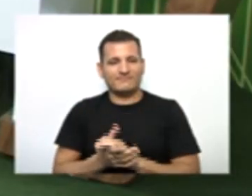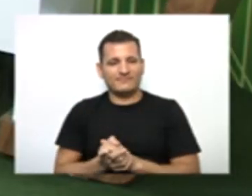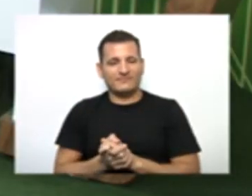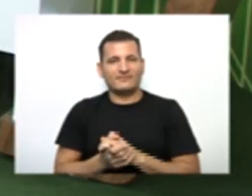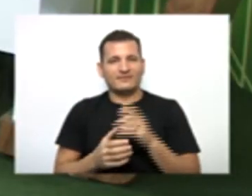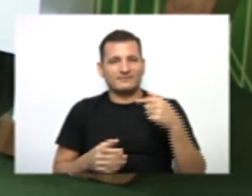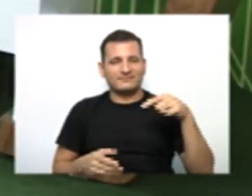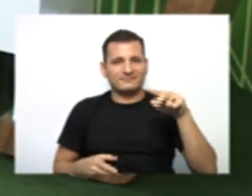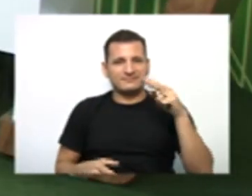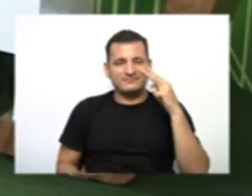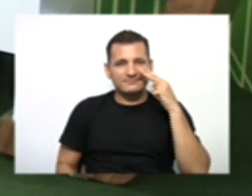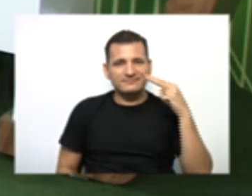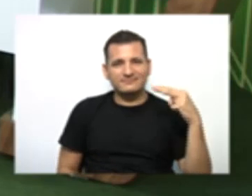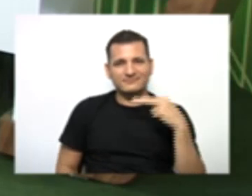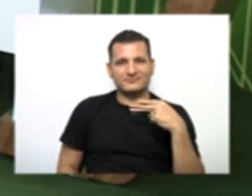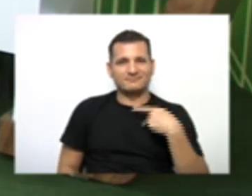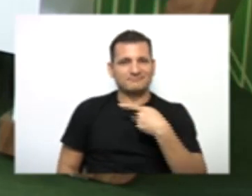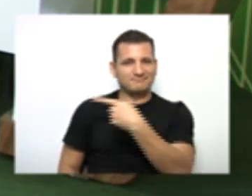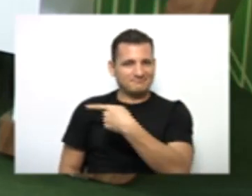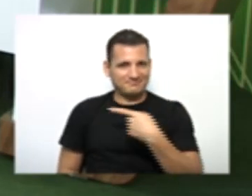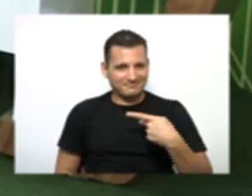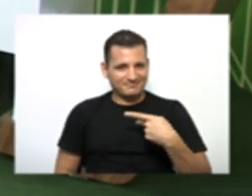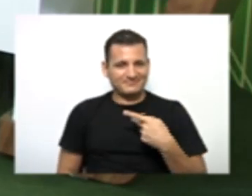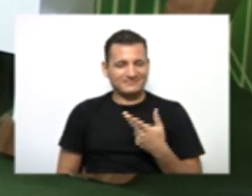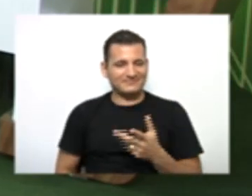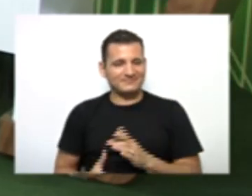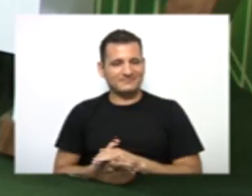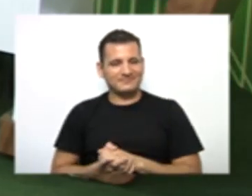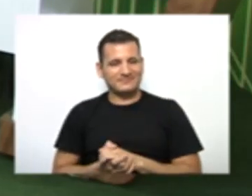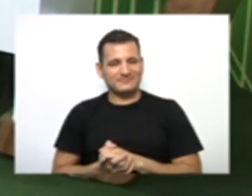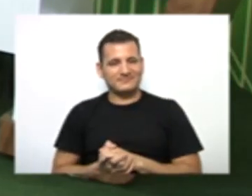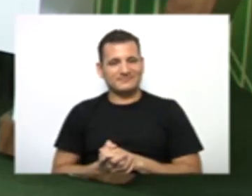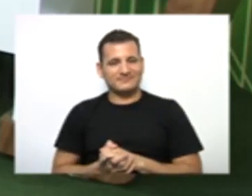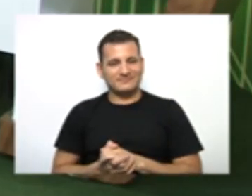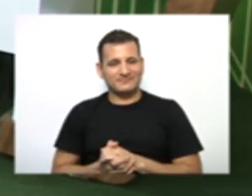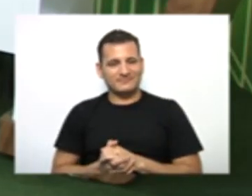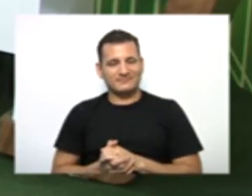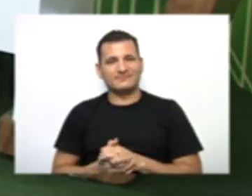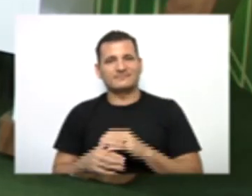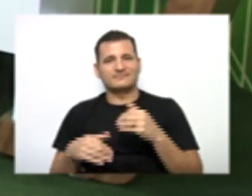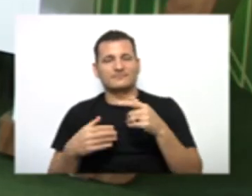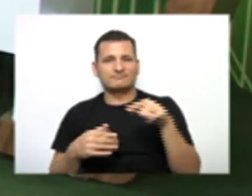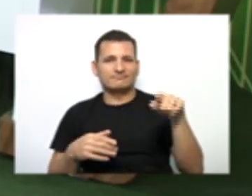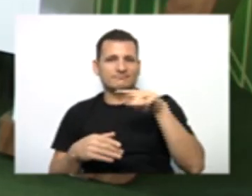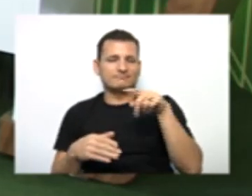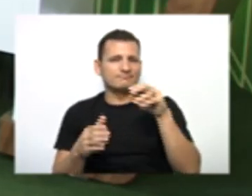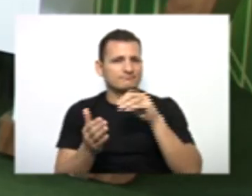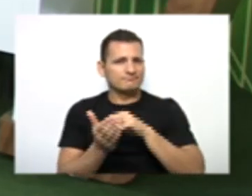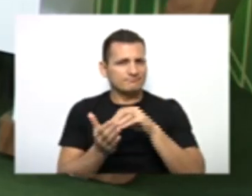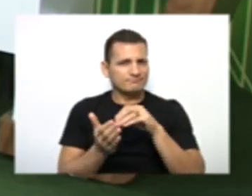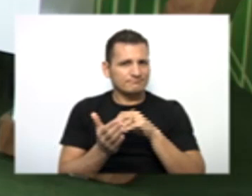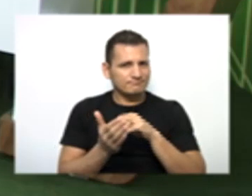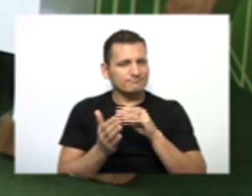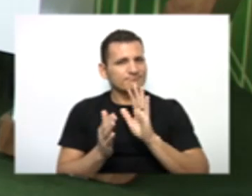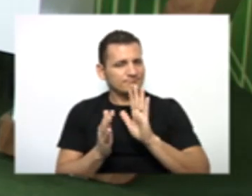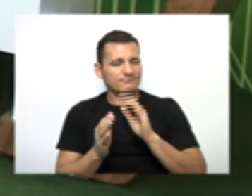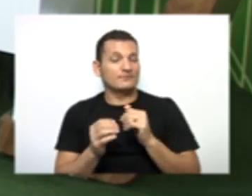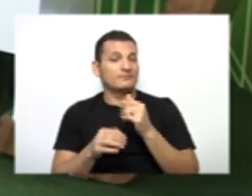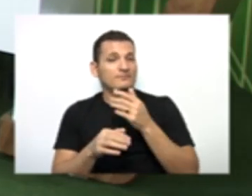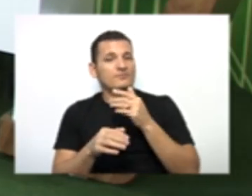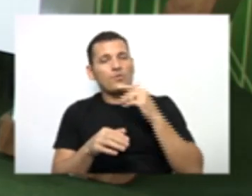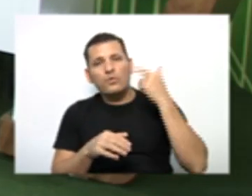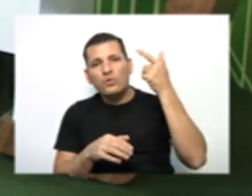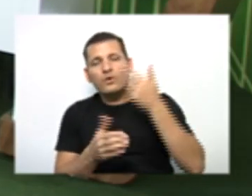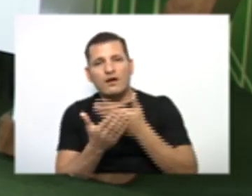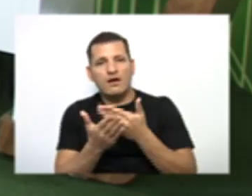formato agora, a gente fica aqui no meio. Exatamente, pessoal. Não faltem a próxima aula, gente, porque a gente vai estudar um pouco do CSS